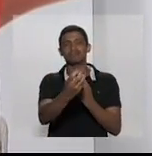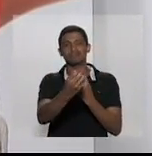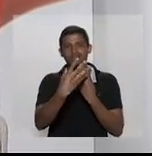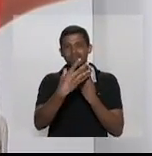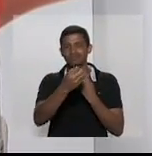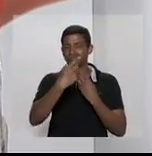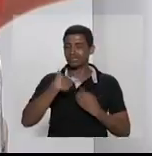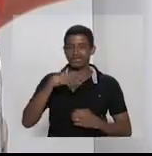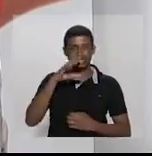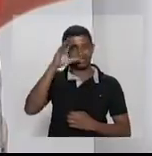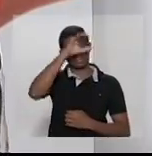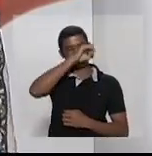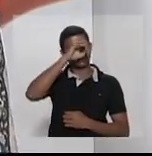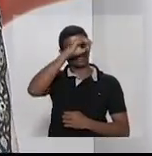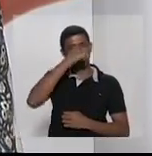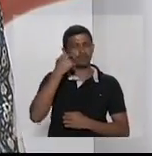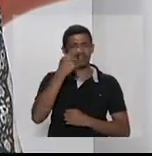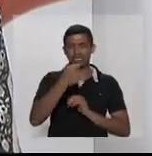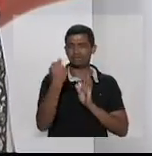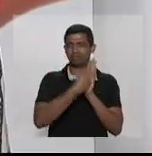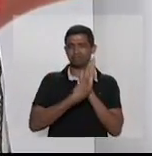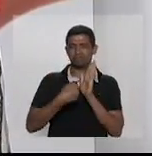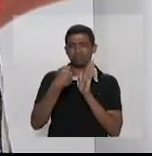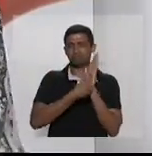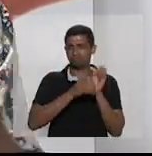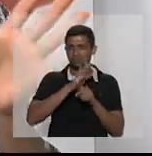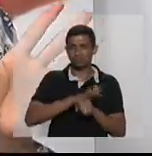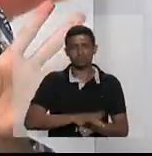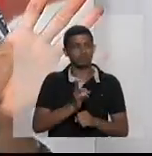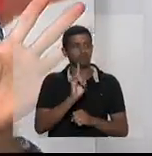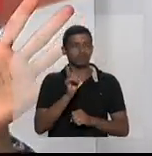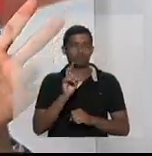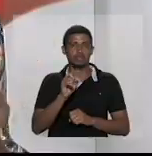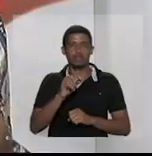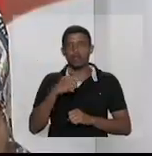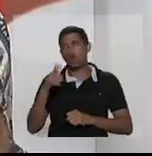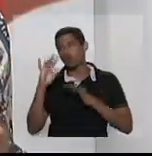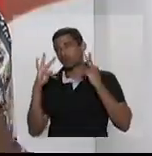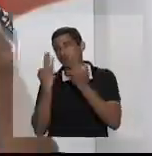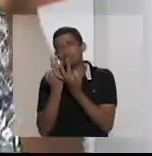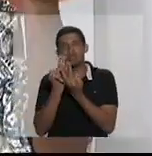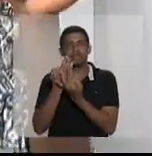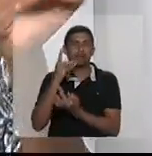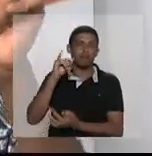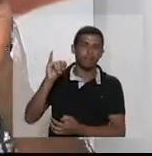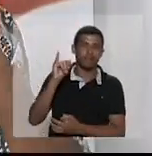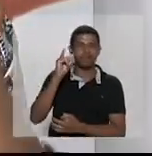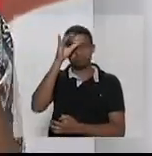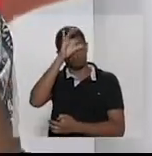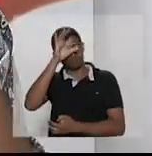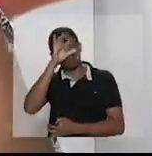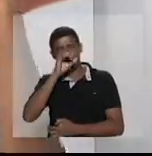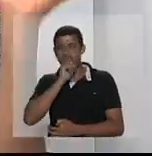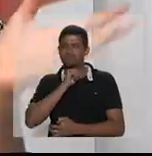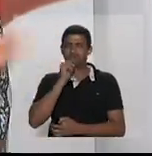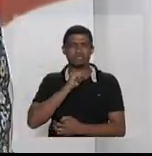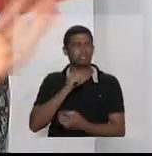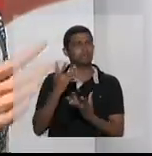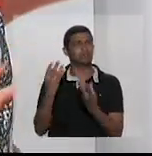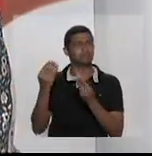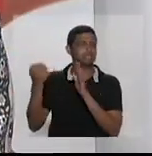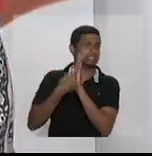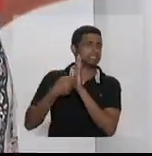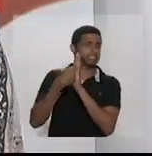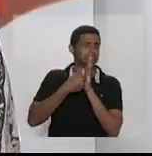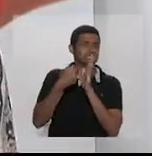deu, que não foi repressiva nesse sentido. O resto da família não, né? Se a gente for falar de pai, de tio, de avô, foi